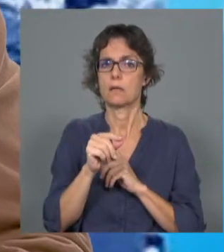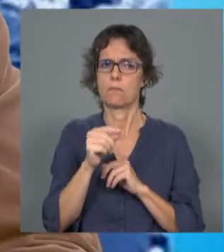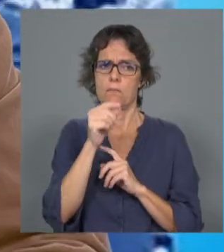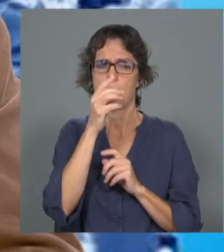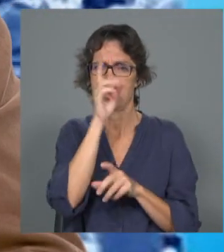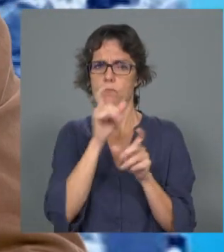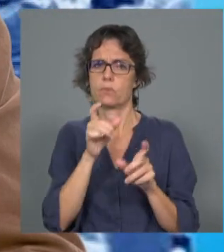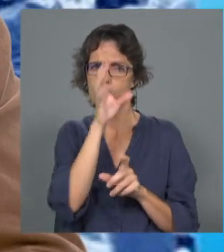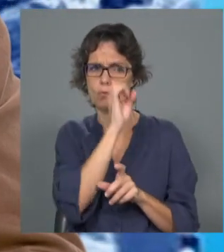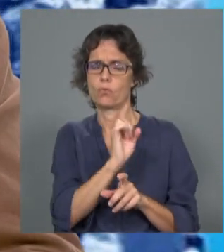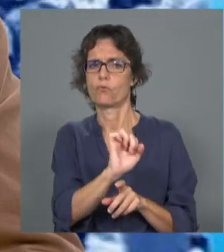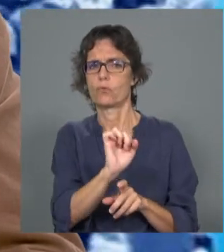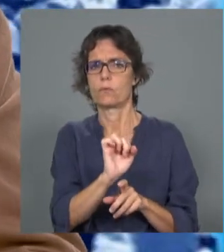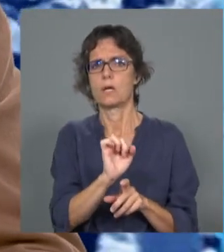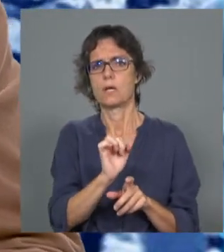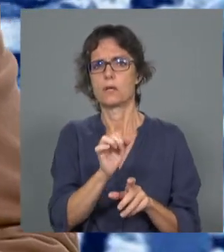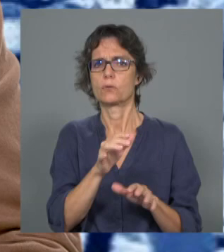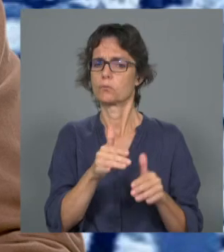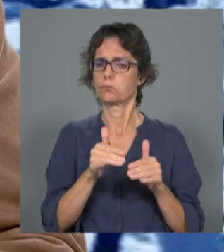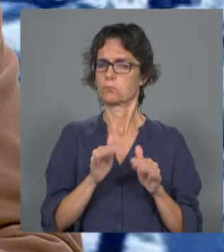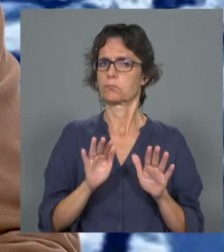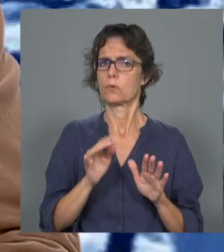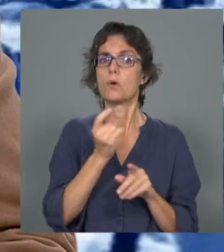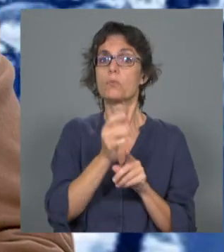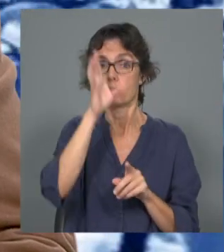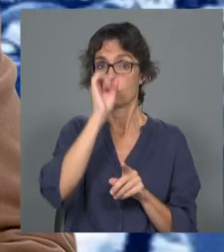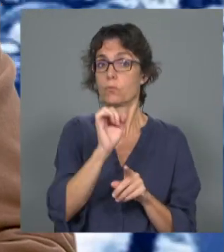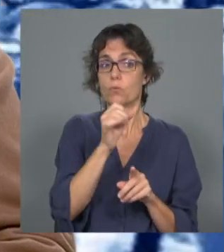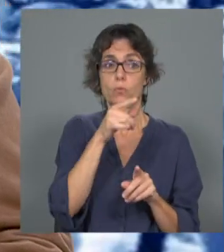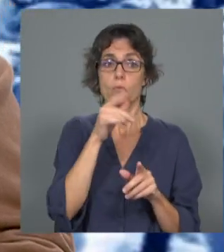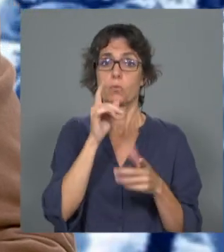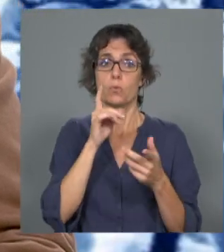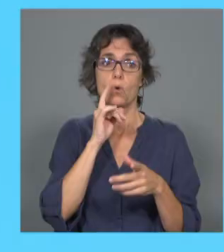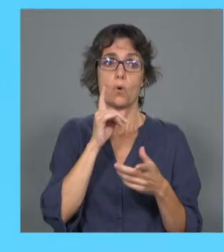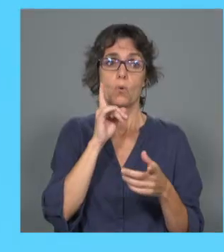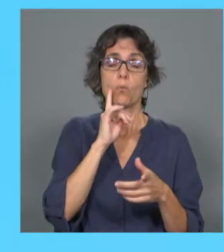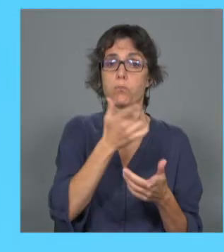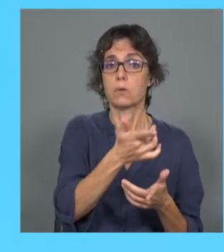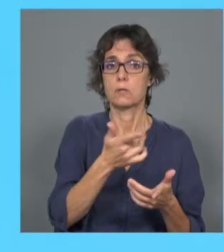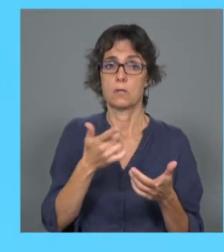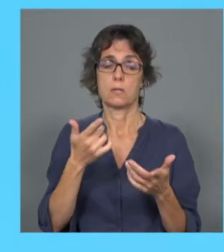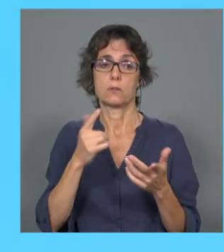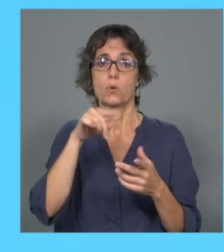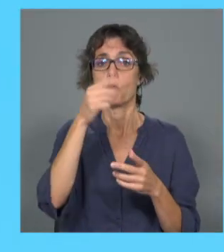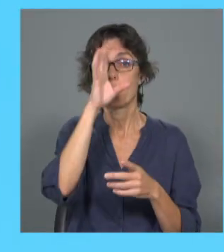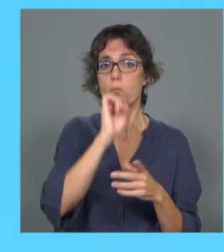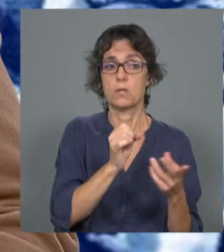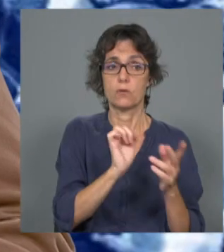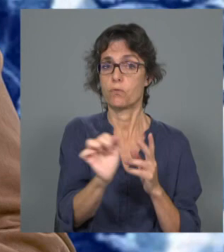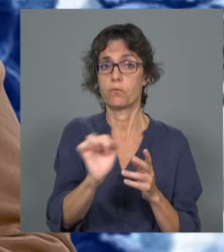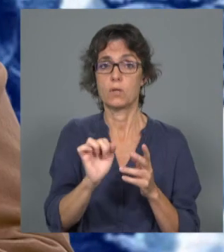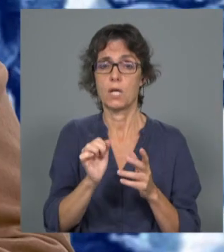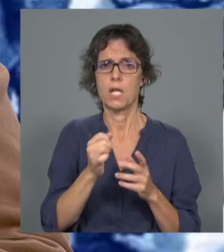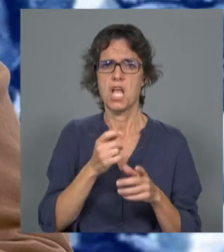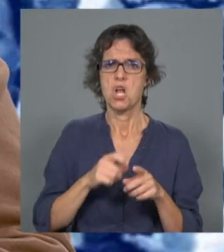Nós não vemos os governantes ucranianos a darem mensagens de ódio à Rússia, o ministro Kuleba, o presidente Zelensky, e, sobretudo, uma